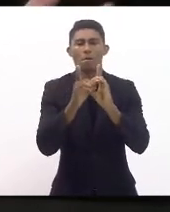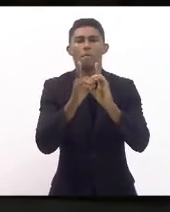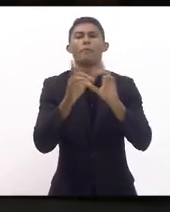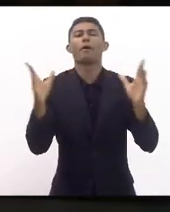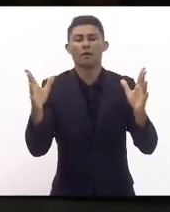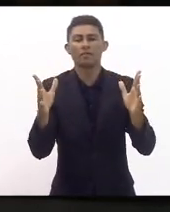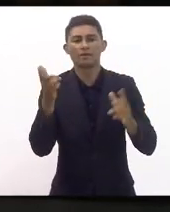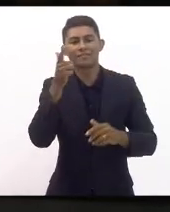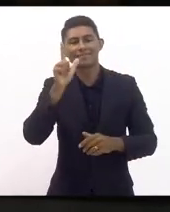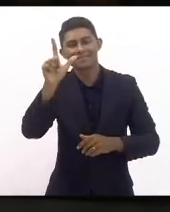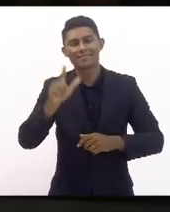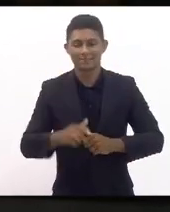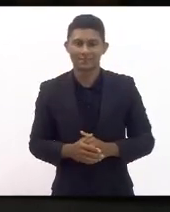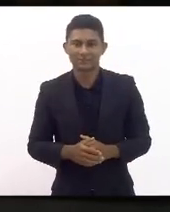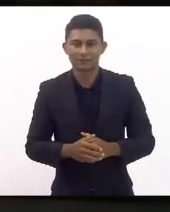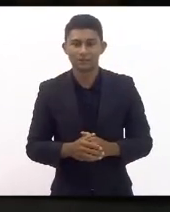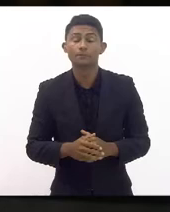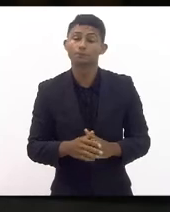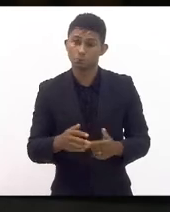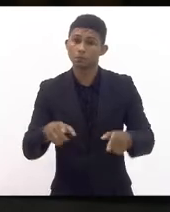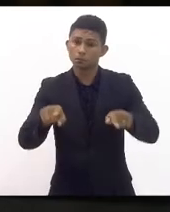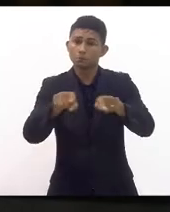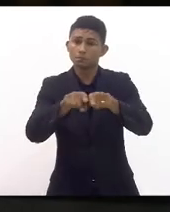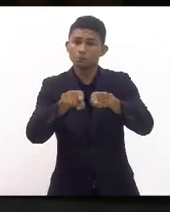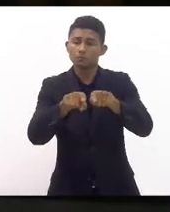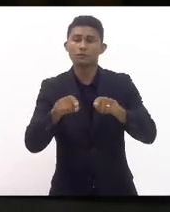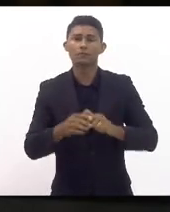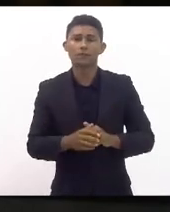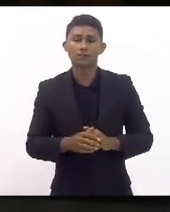sobre isso, eu não podia deixar, obviamente, de